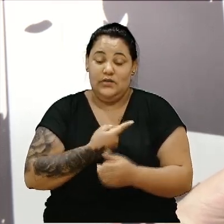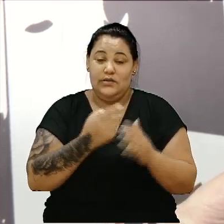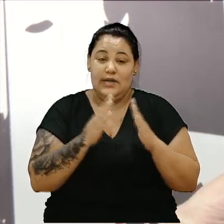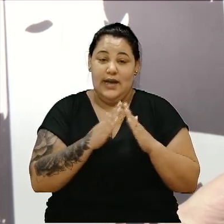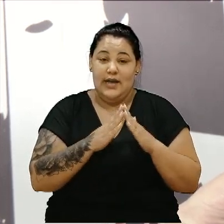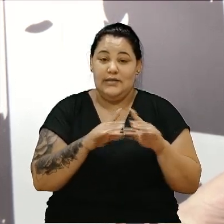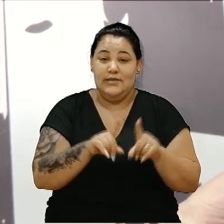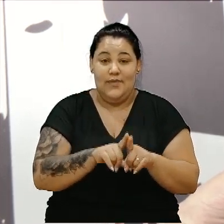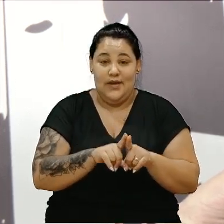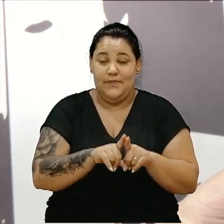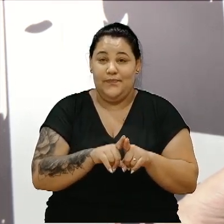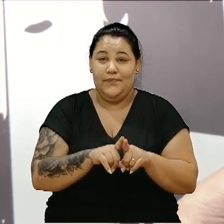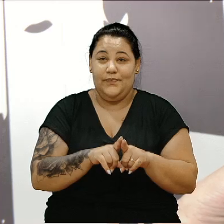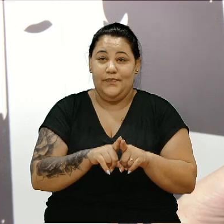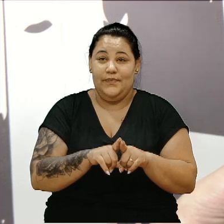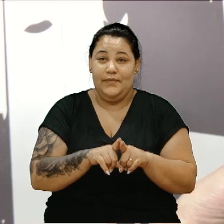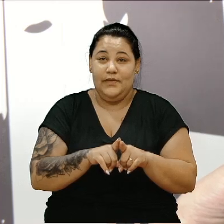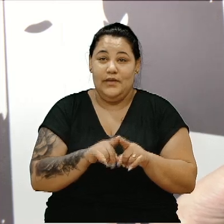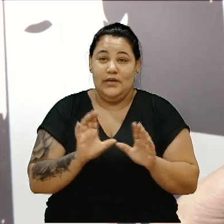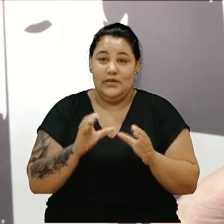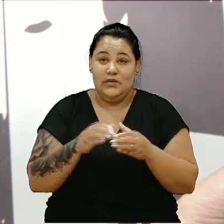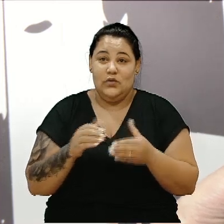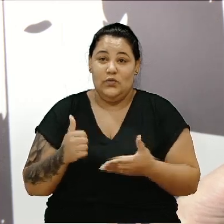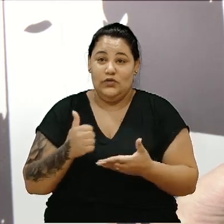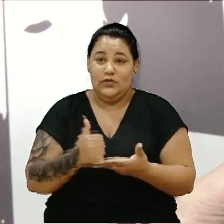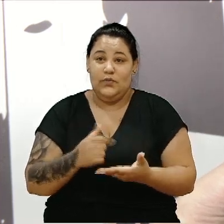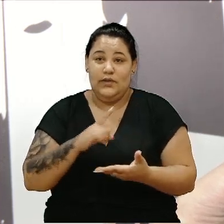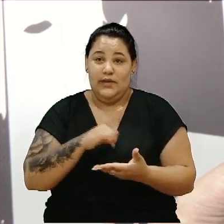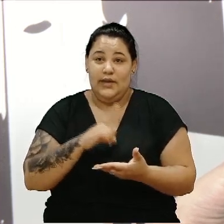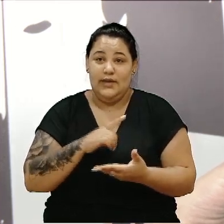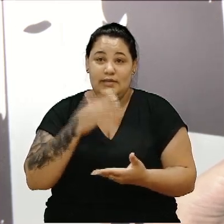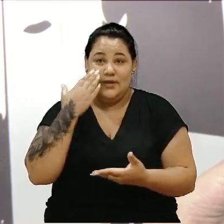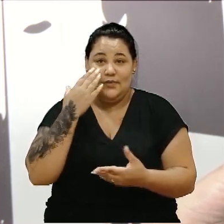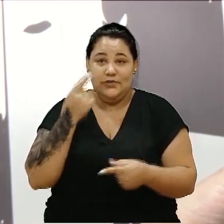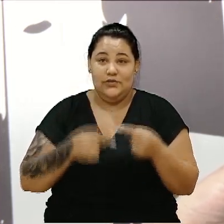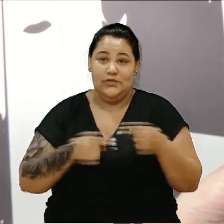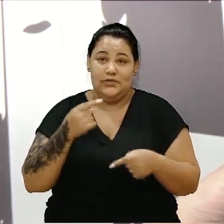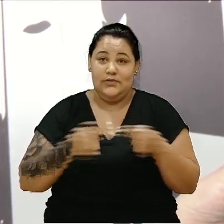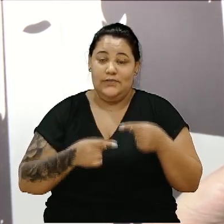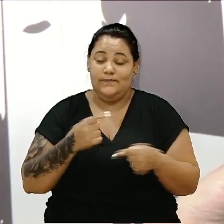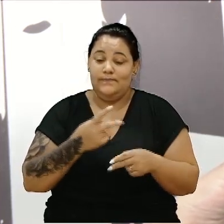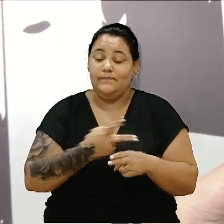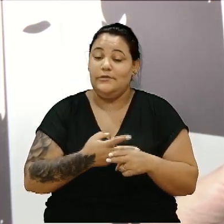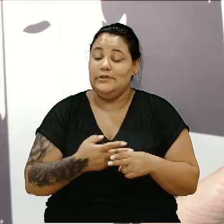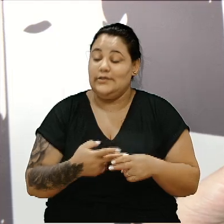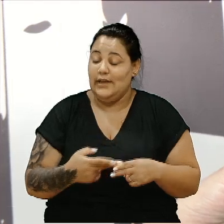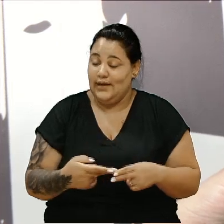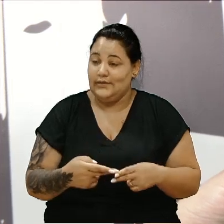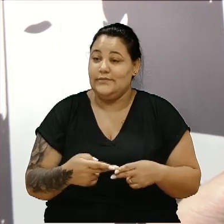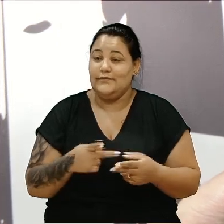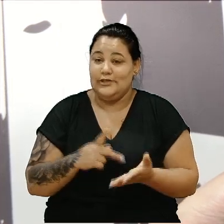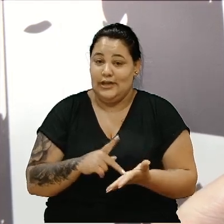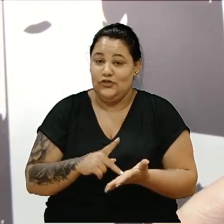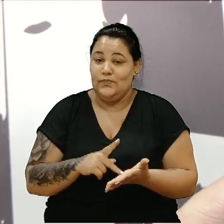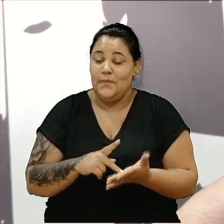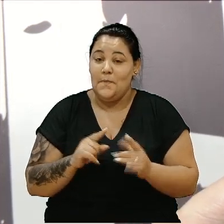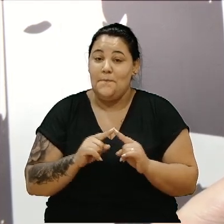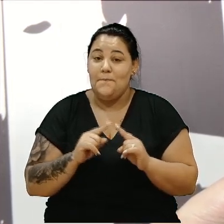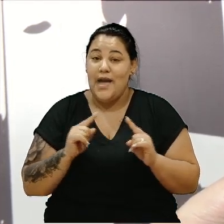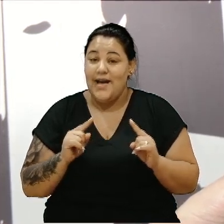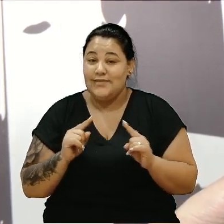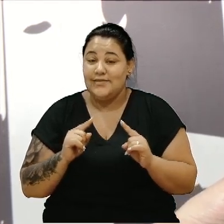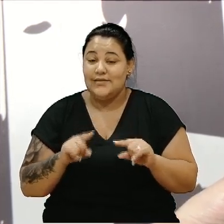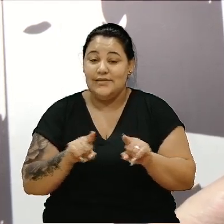essa frente parlamentar, ela tende a trazer discussões delicadas, mas também